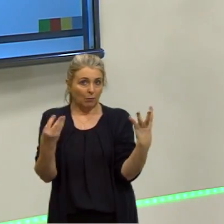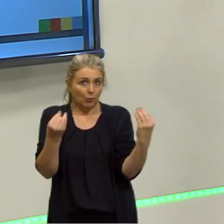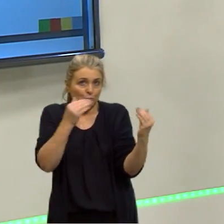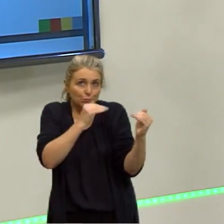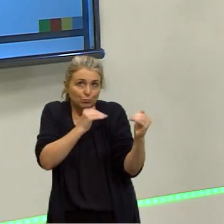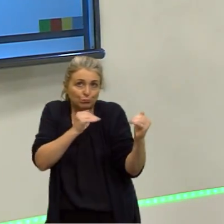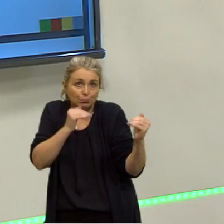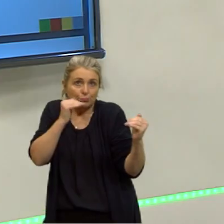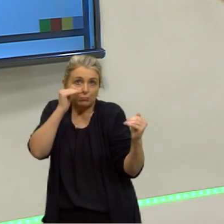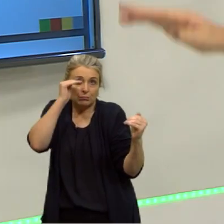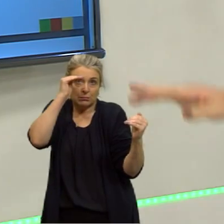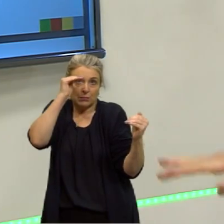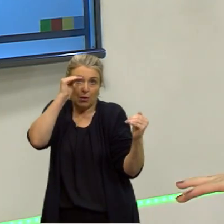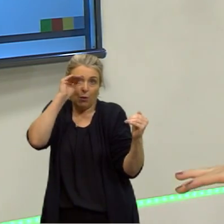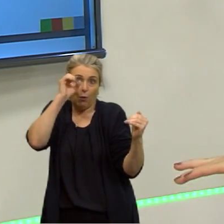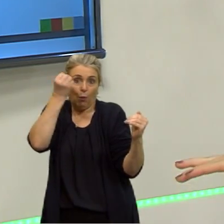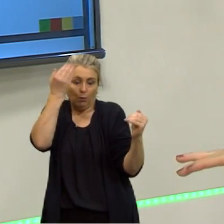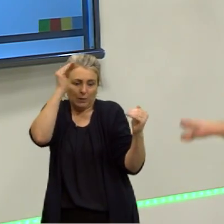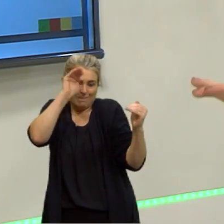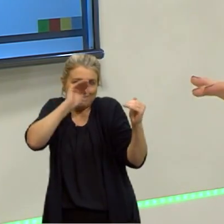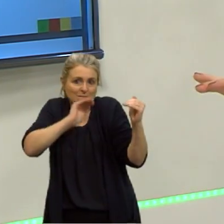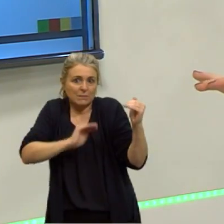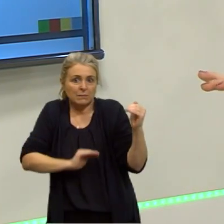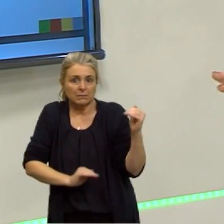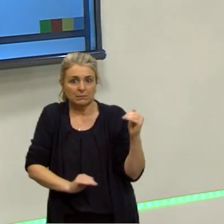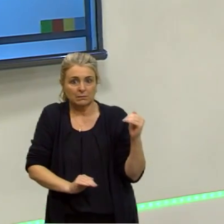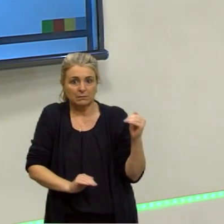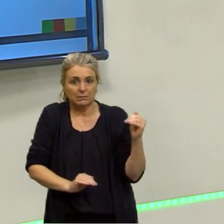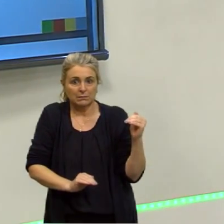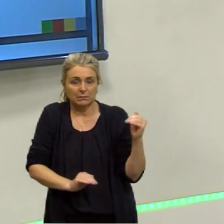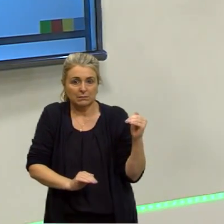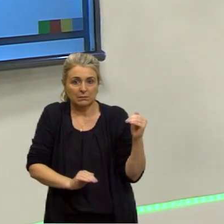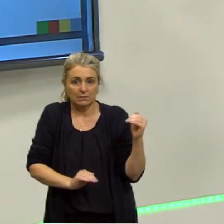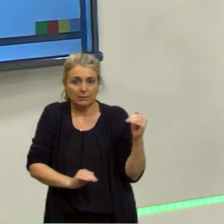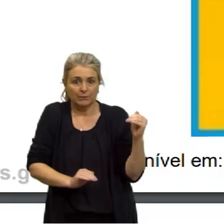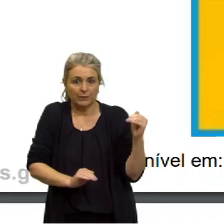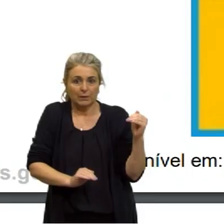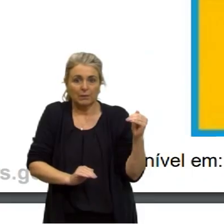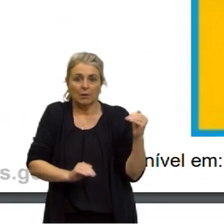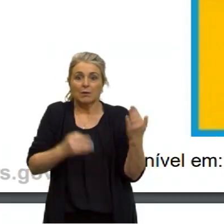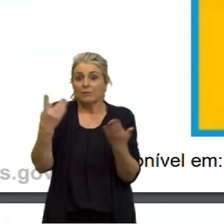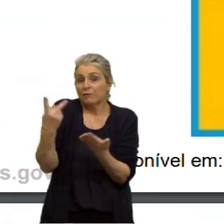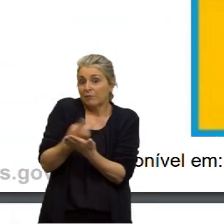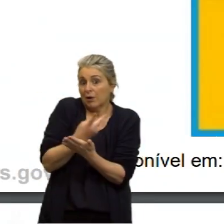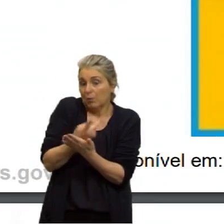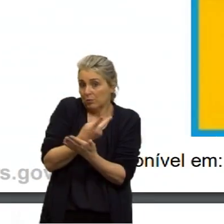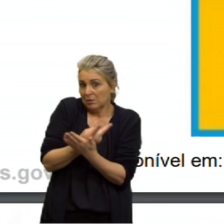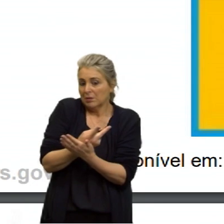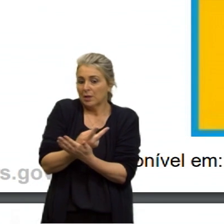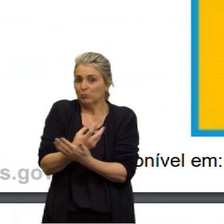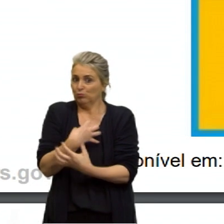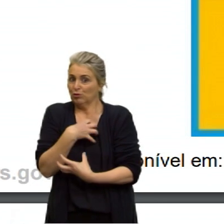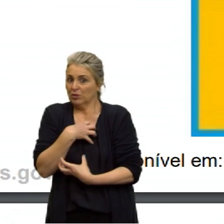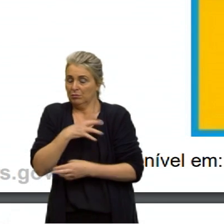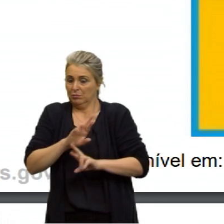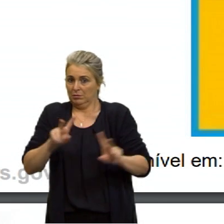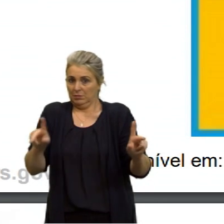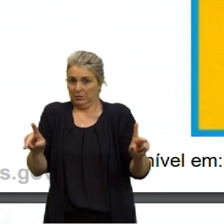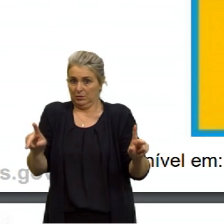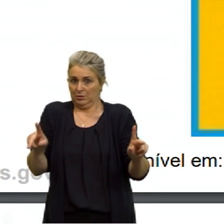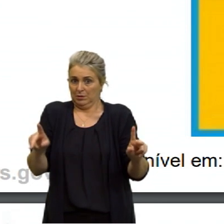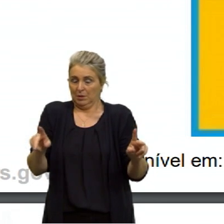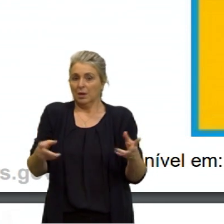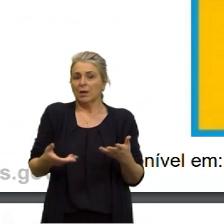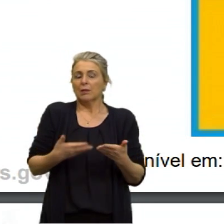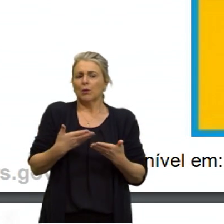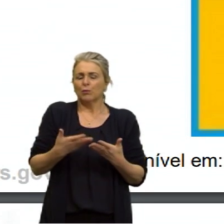pode ser para cima ou pode ser para baixo e isso vai acontecer de duas maneiras diferentes eu postei